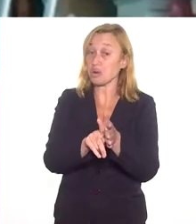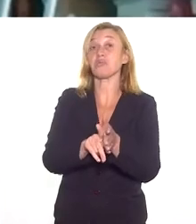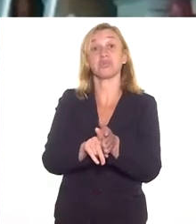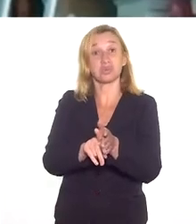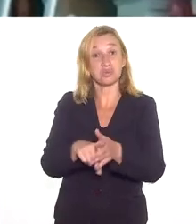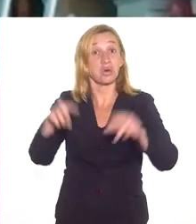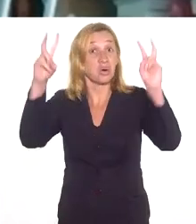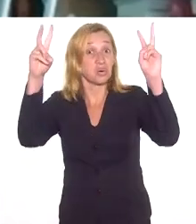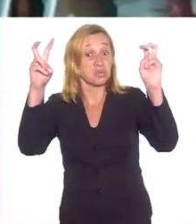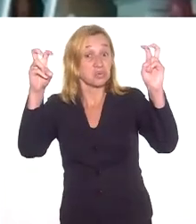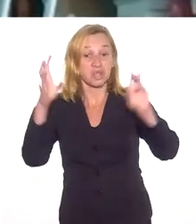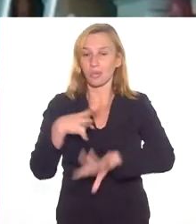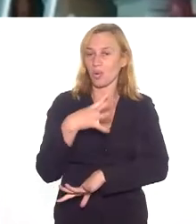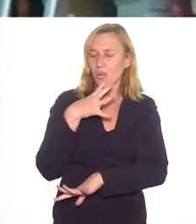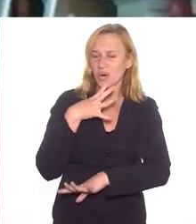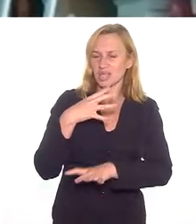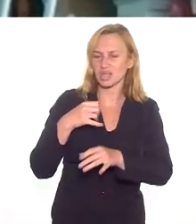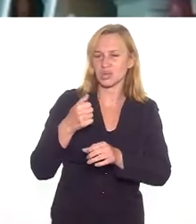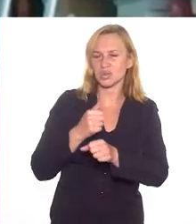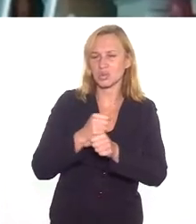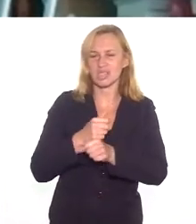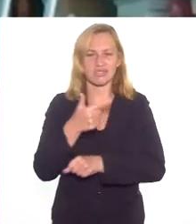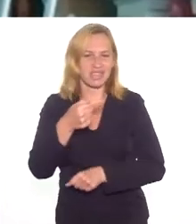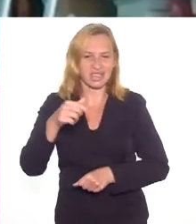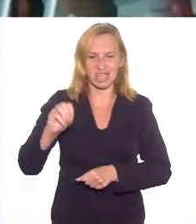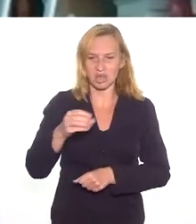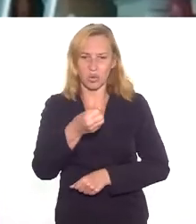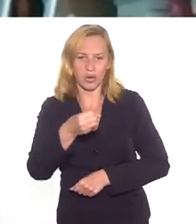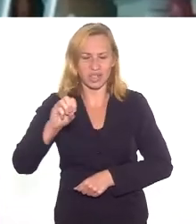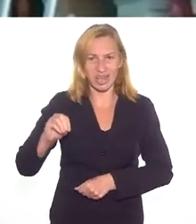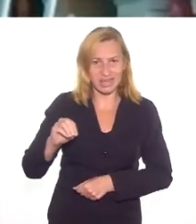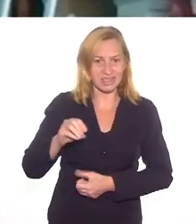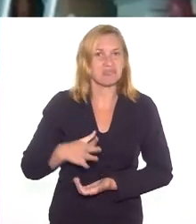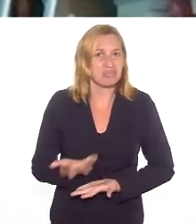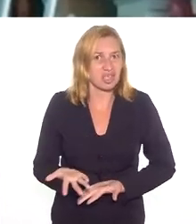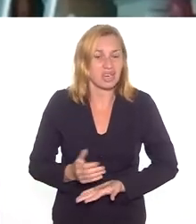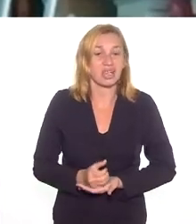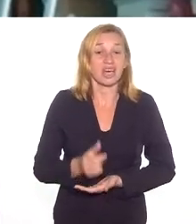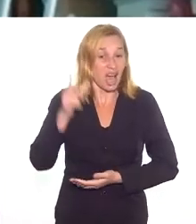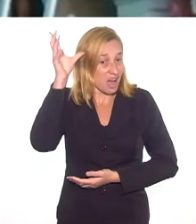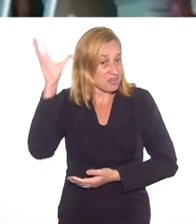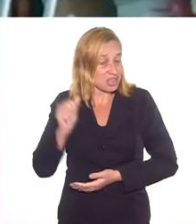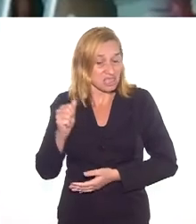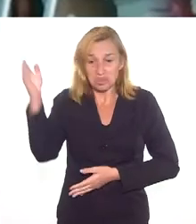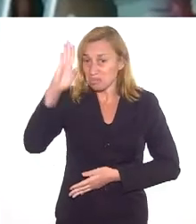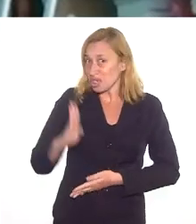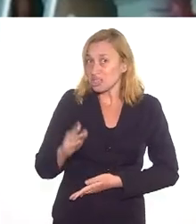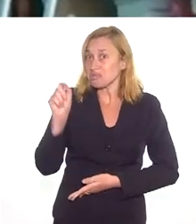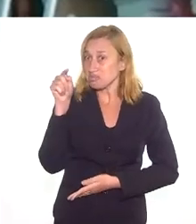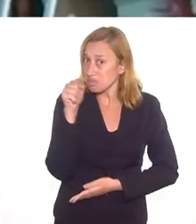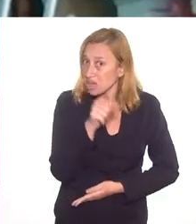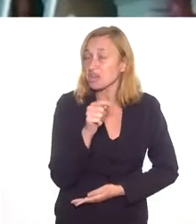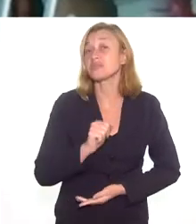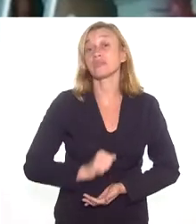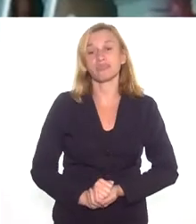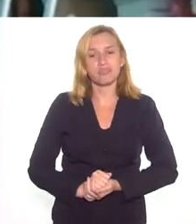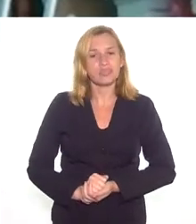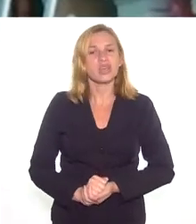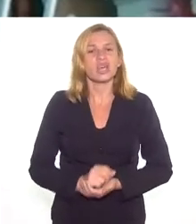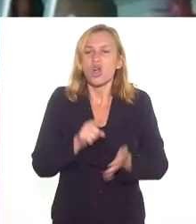africanista, usando um termo conhecido nos anos 70 e 80, maior africanista do